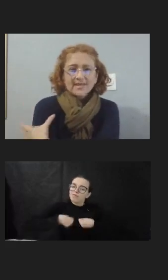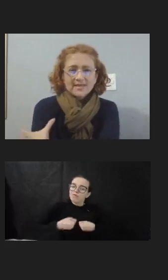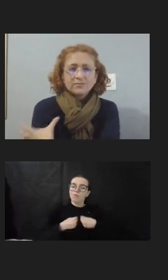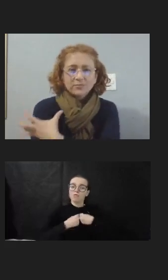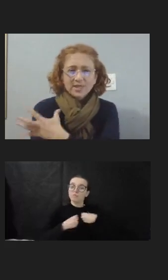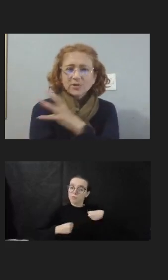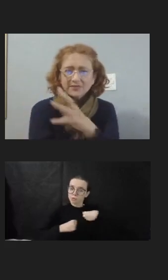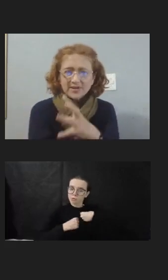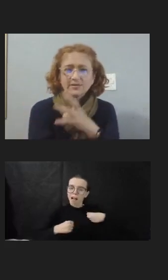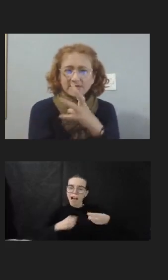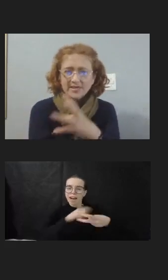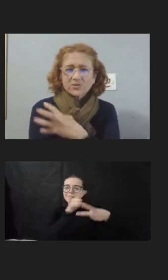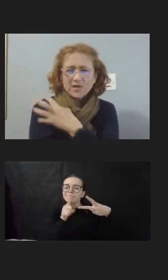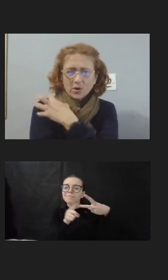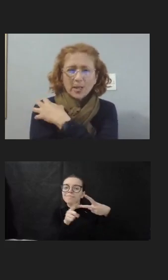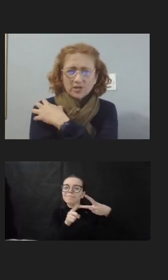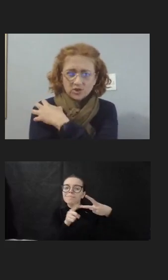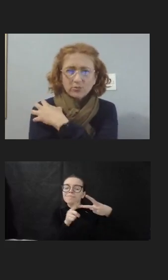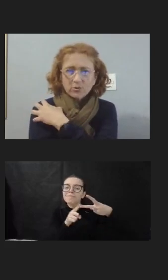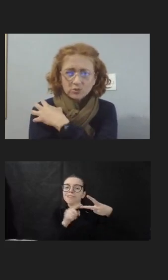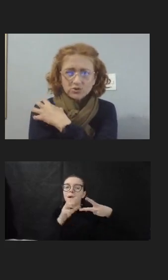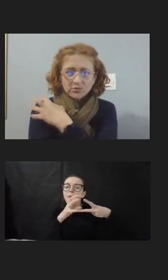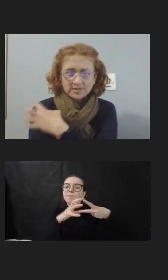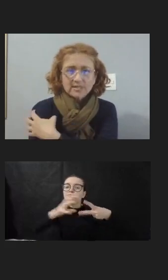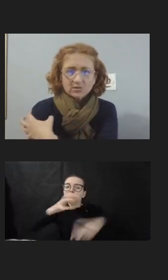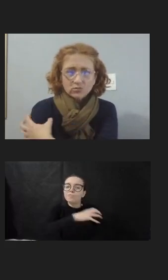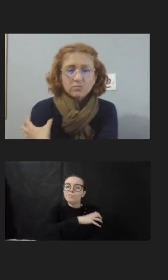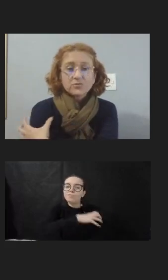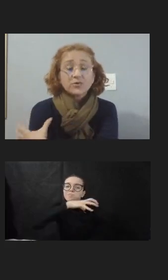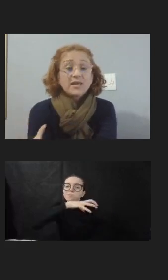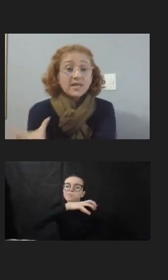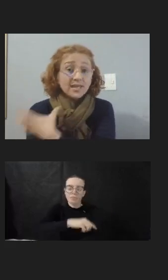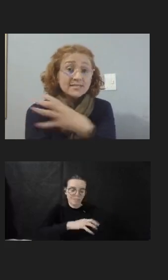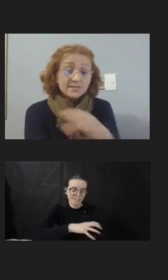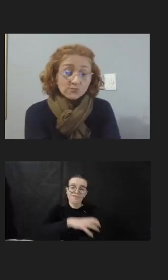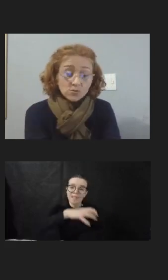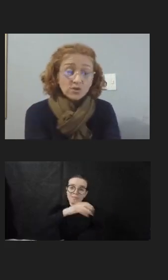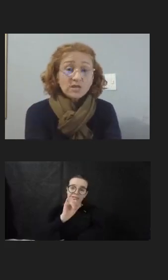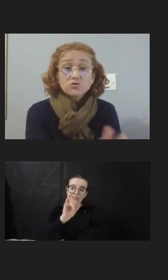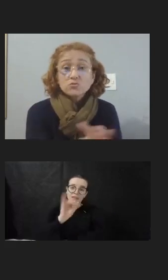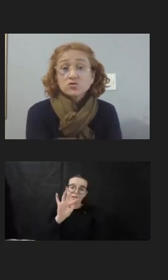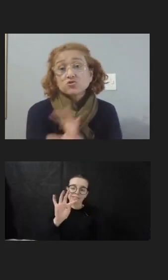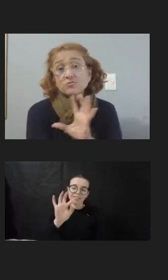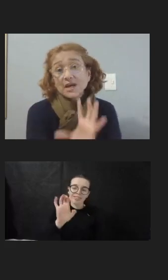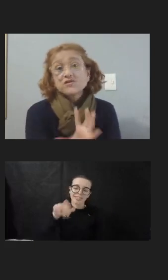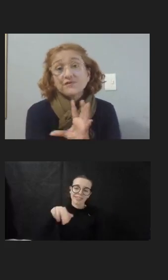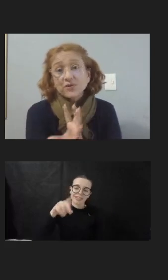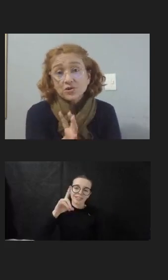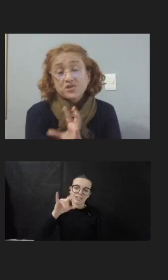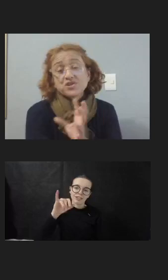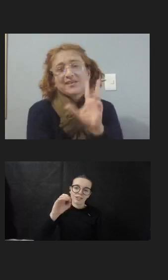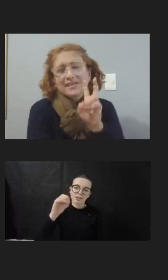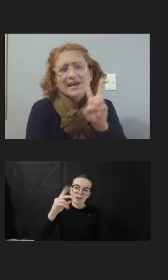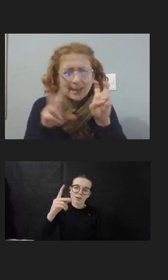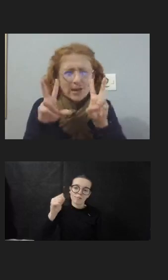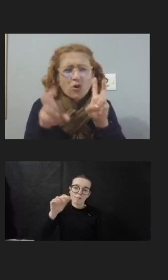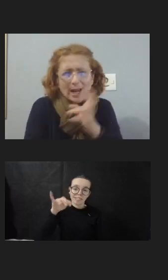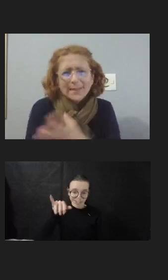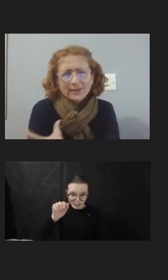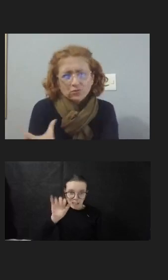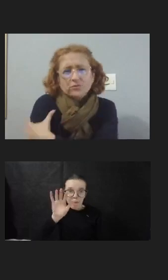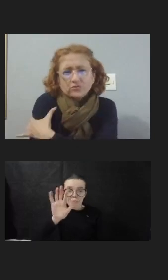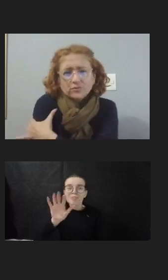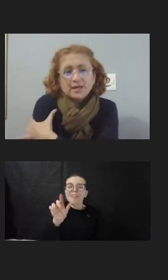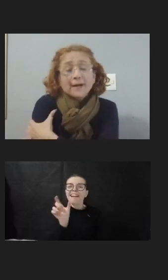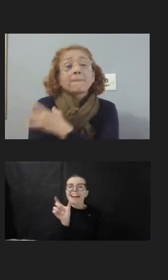sabe? Lembra que eu falei que isso era coladinho por músculos aqui, o ombro? Esse músculo é um dos músculos mais fortes que dá aquela